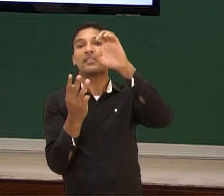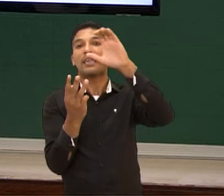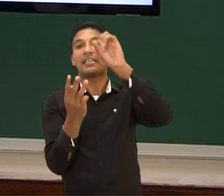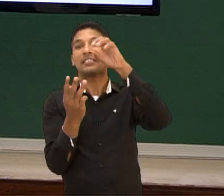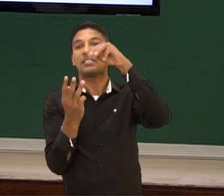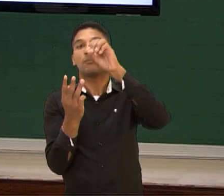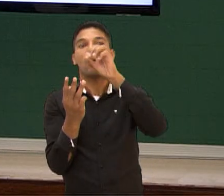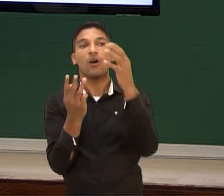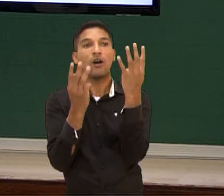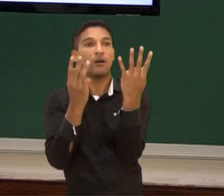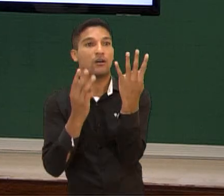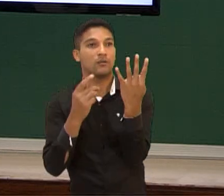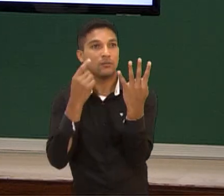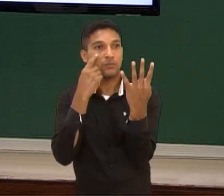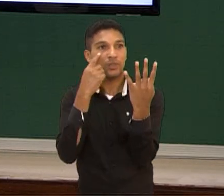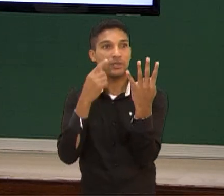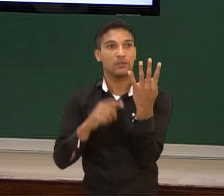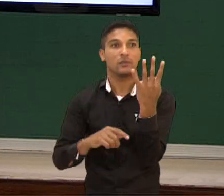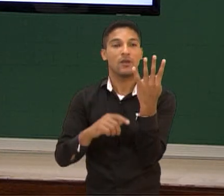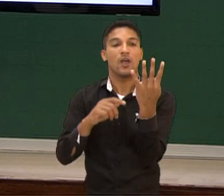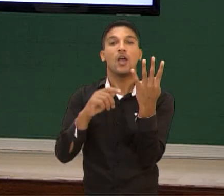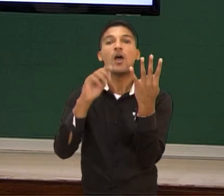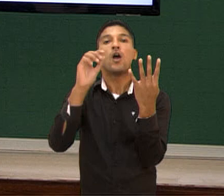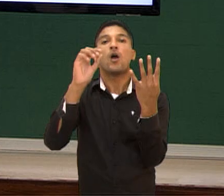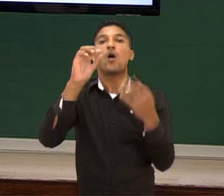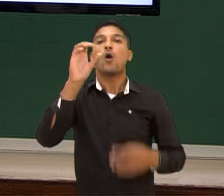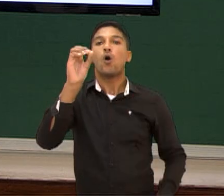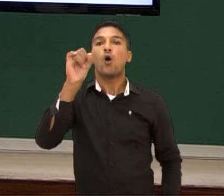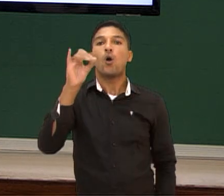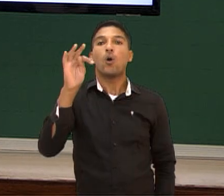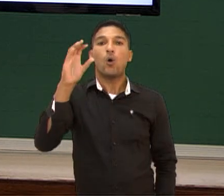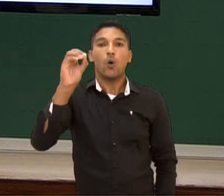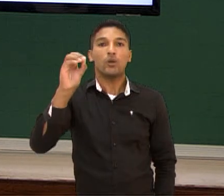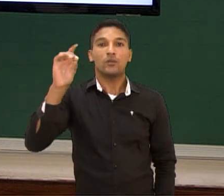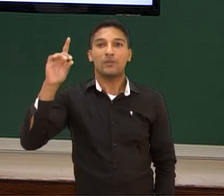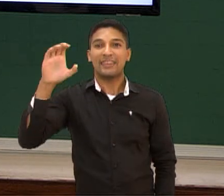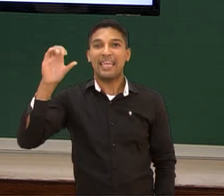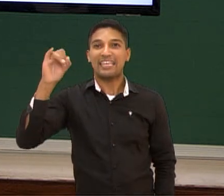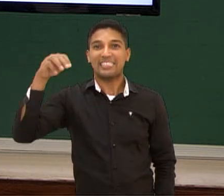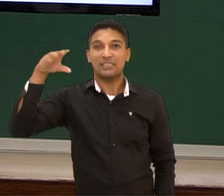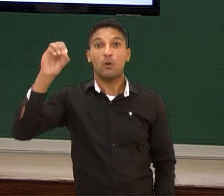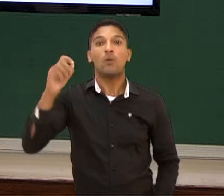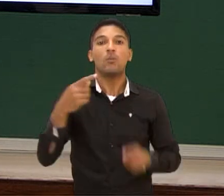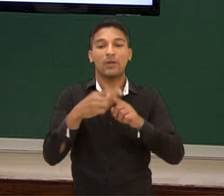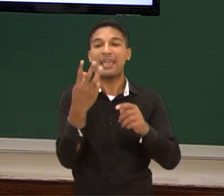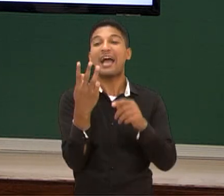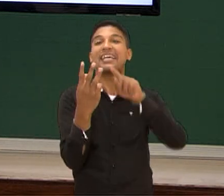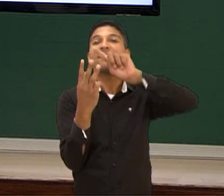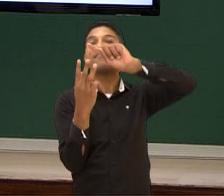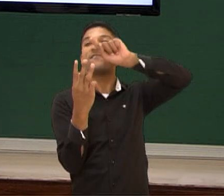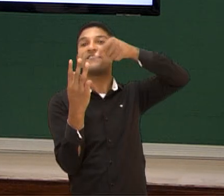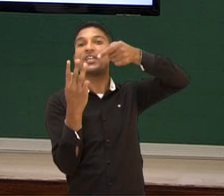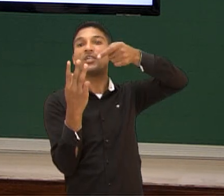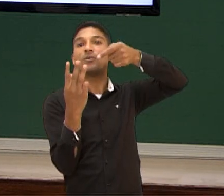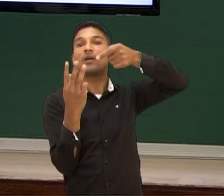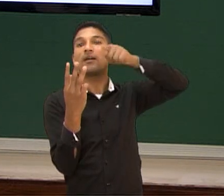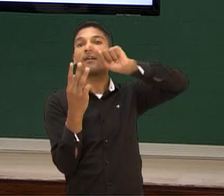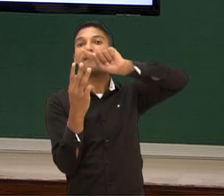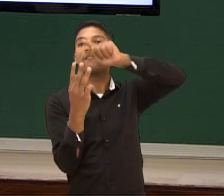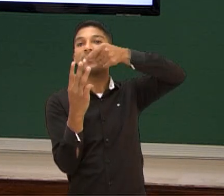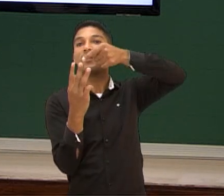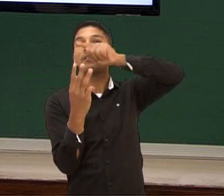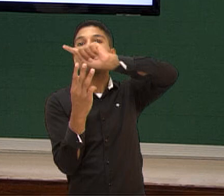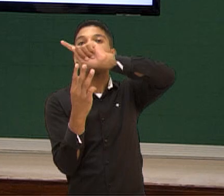leio aqui? 8 décimos, porque eu não tenho a parte inteira, tenho somente a parte o quê? Decimal.